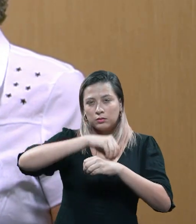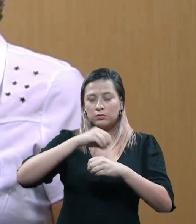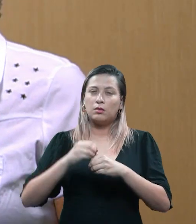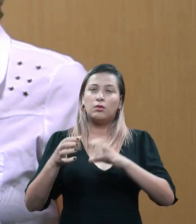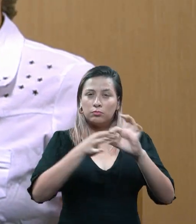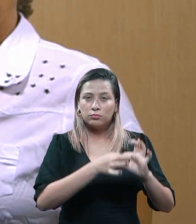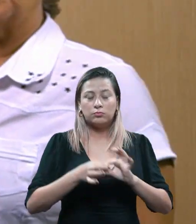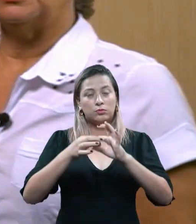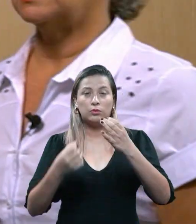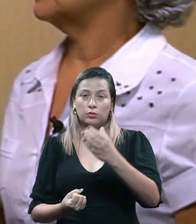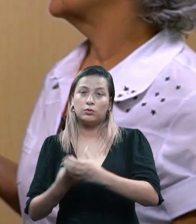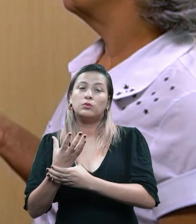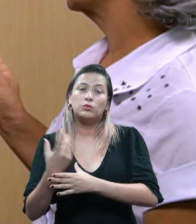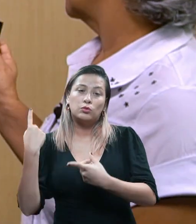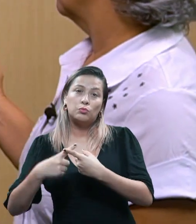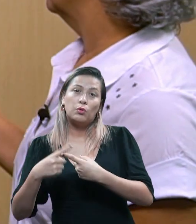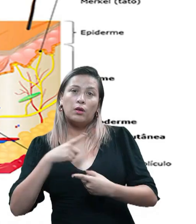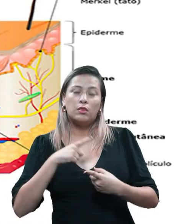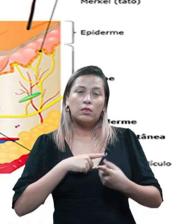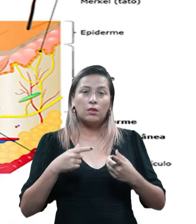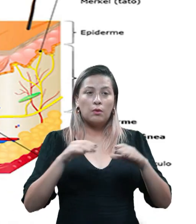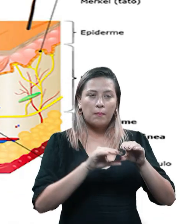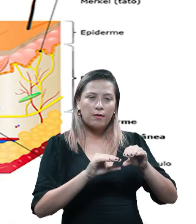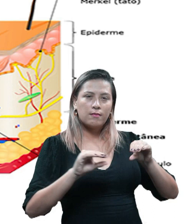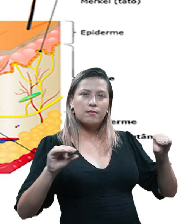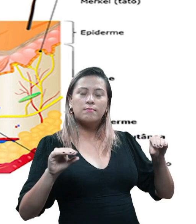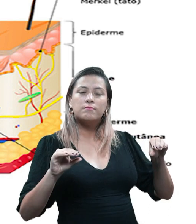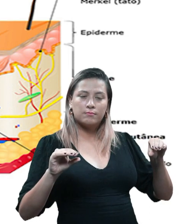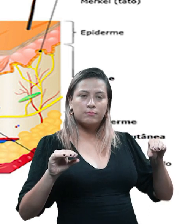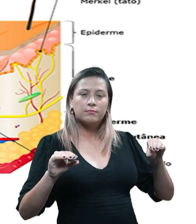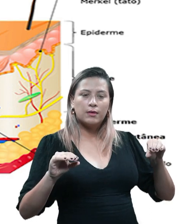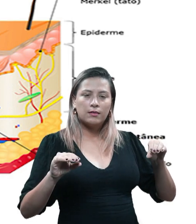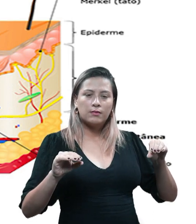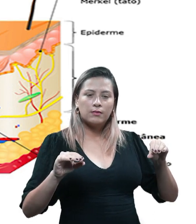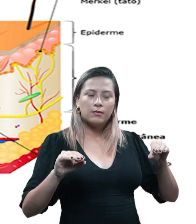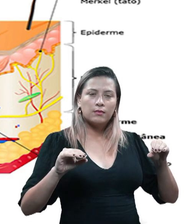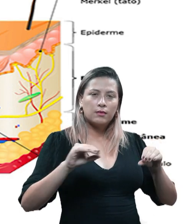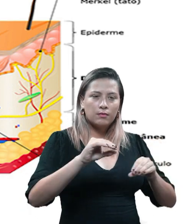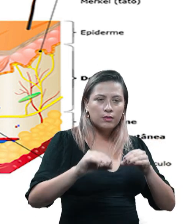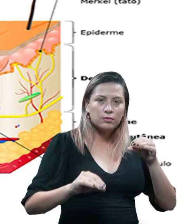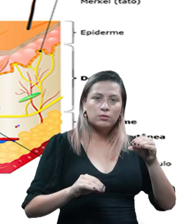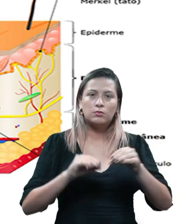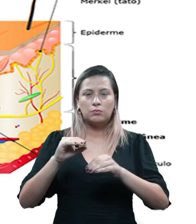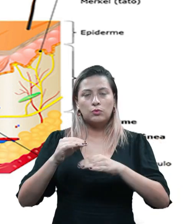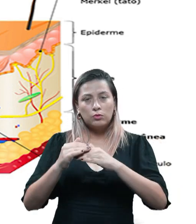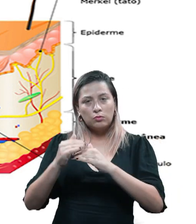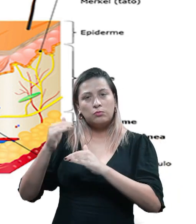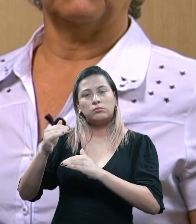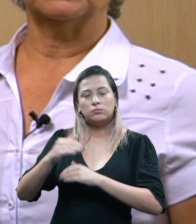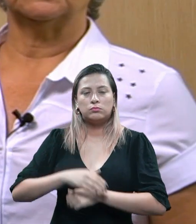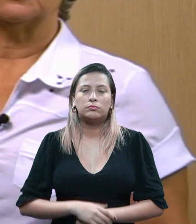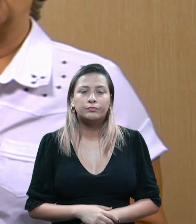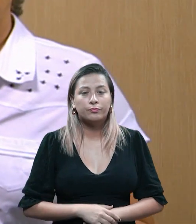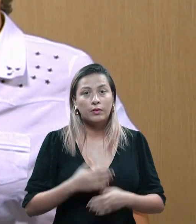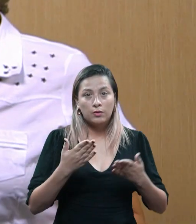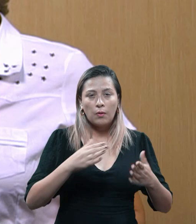que se formam a partir da camada basal e que vão se movimentando em direção à superfície. À proporção que elas vão